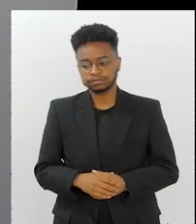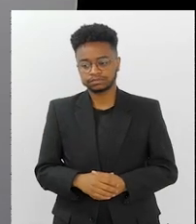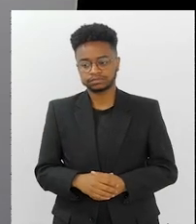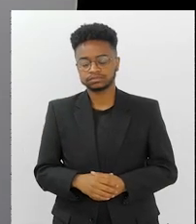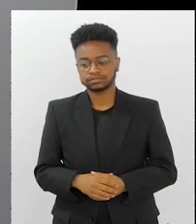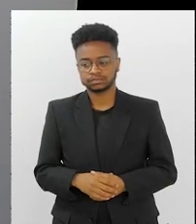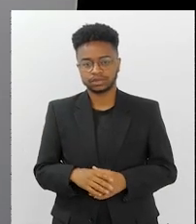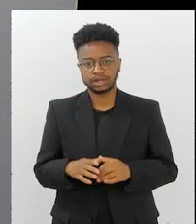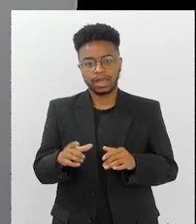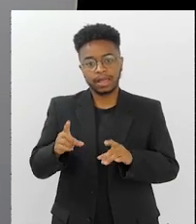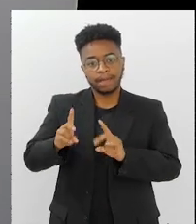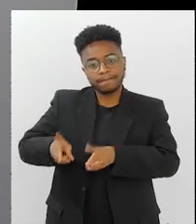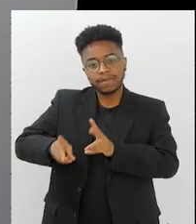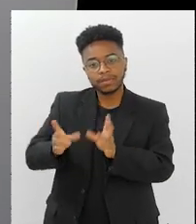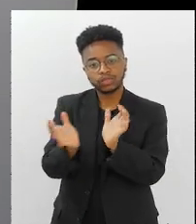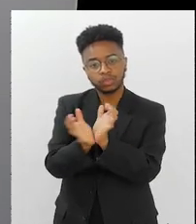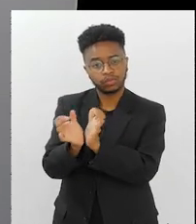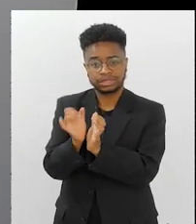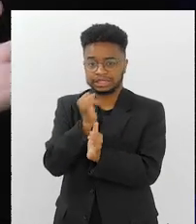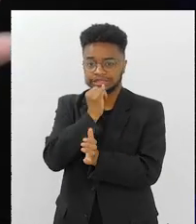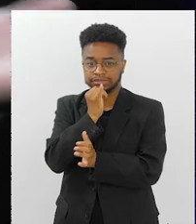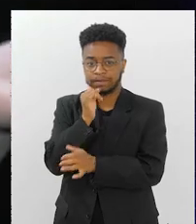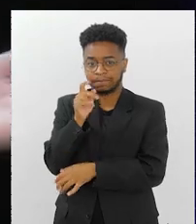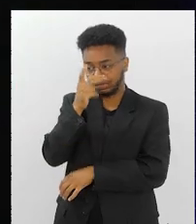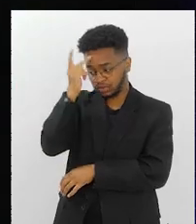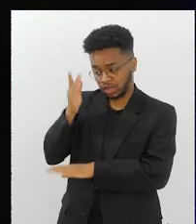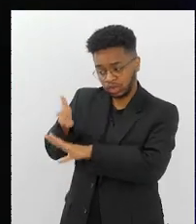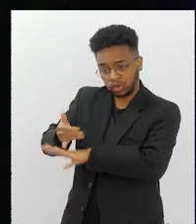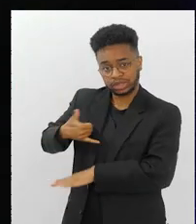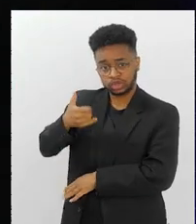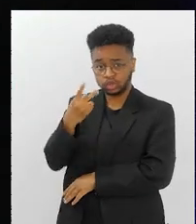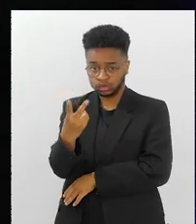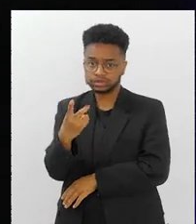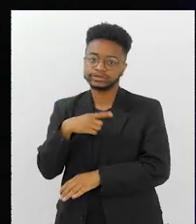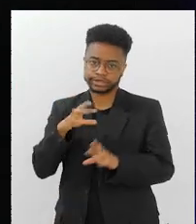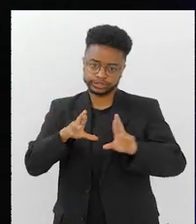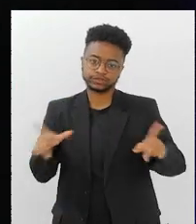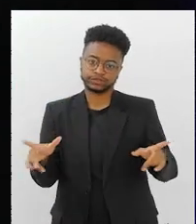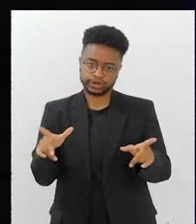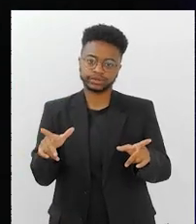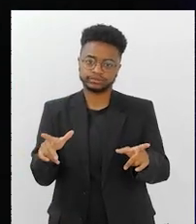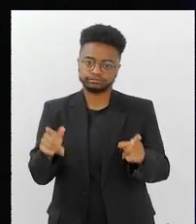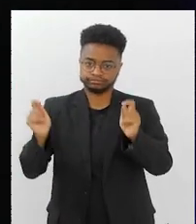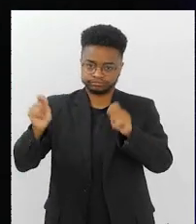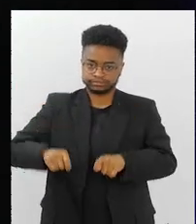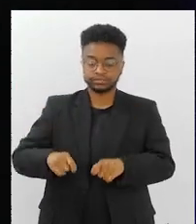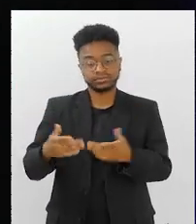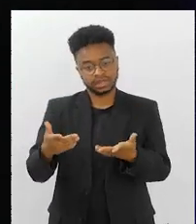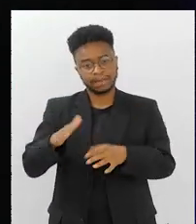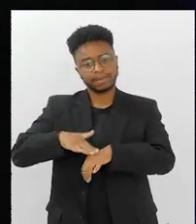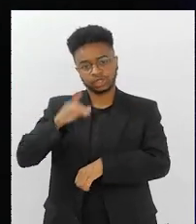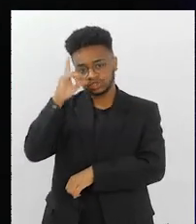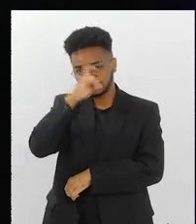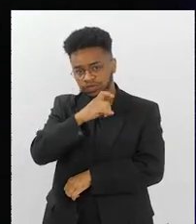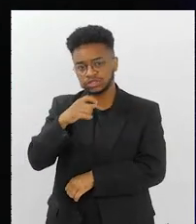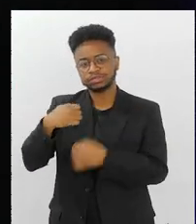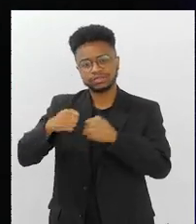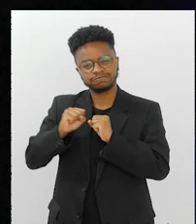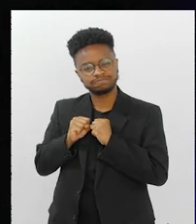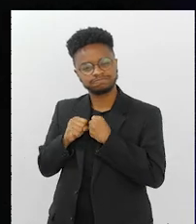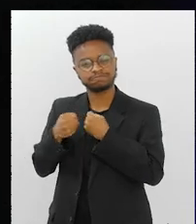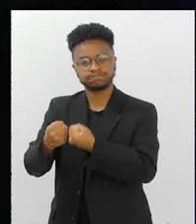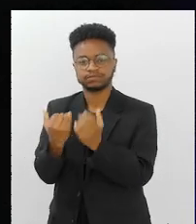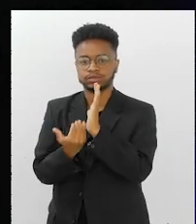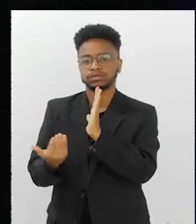E você tá ali na mesma TBA com de alguém que entrou com do anos é uma dá uma diferença e aí assim é muito mais trabalhoso você tem que